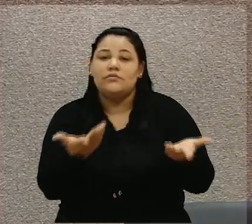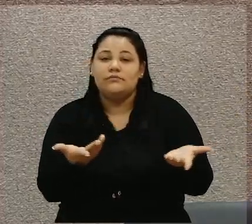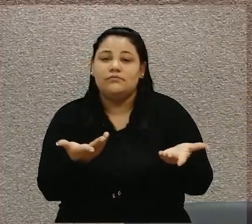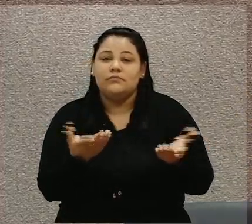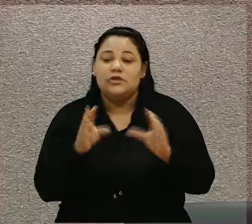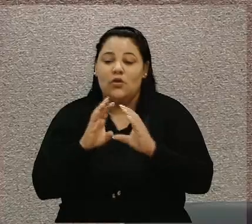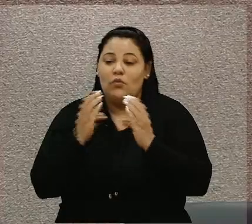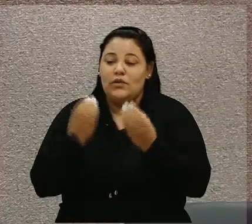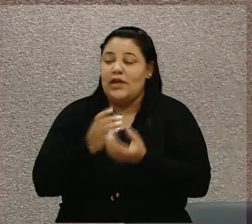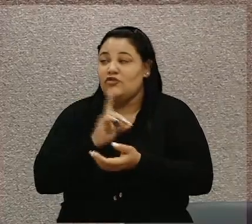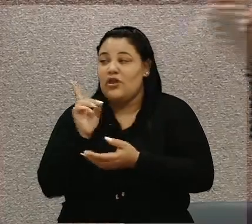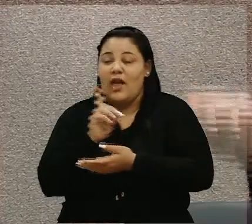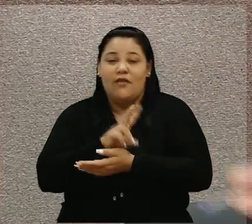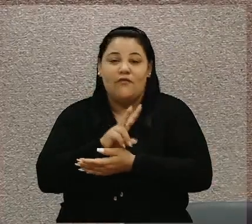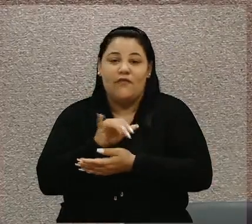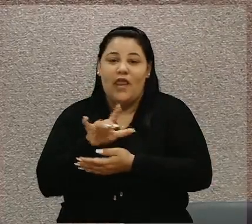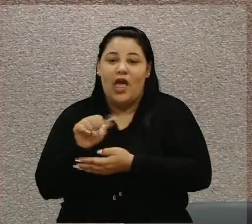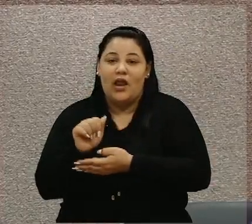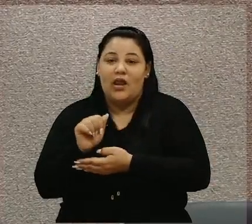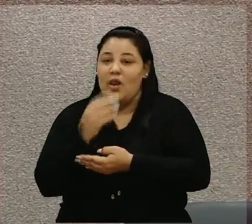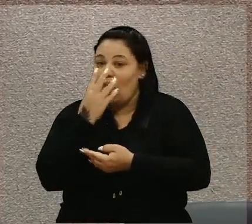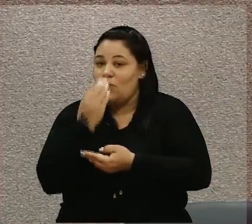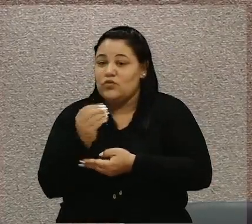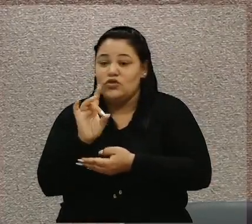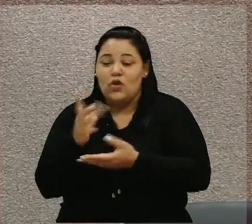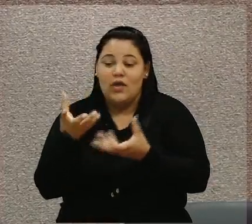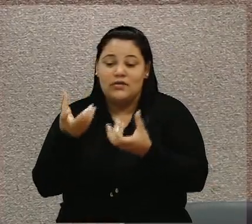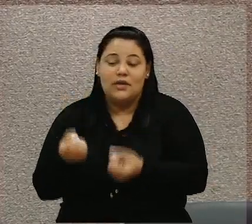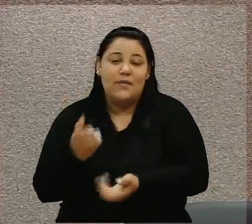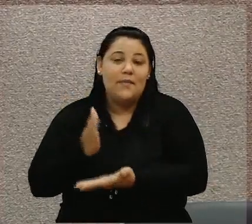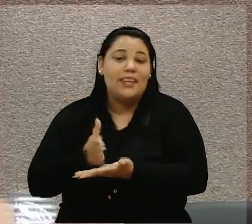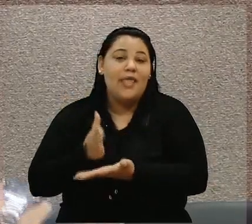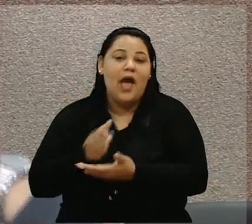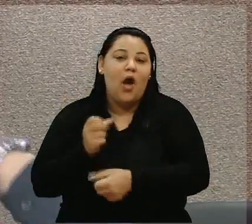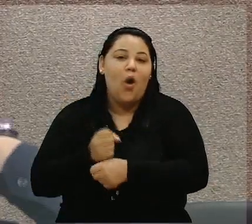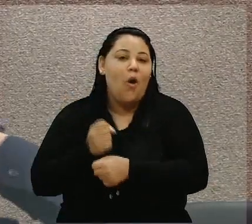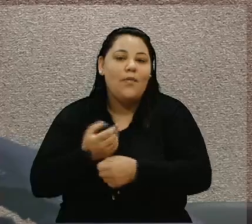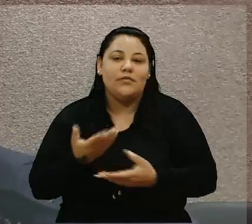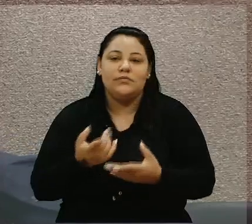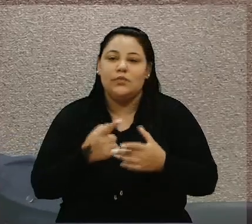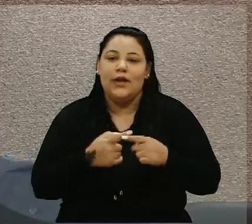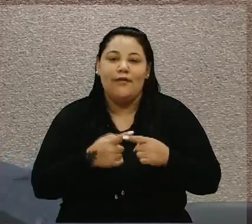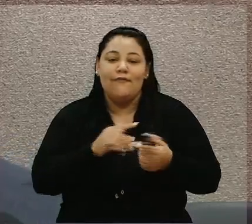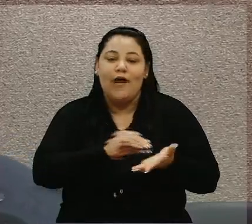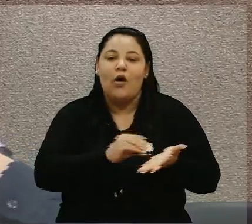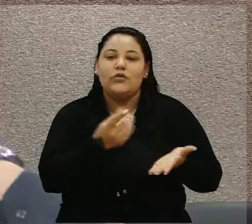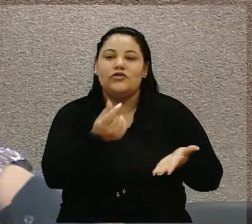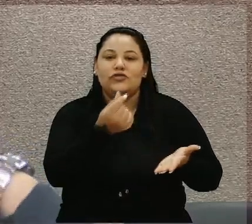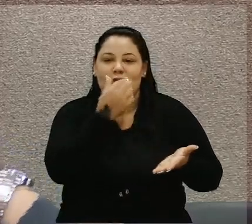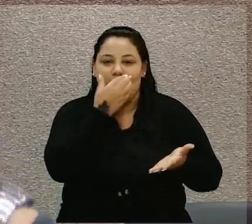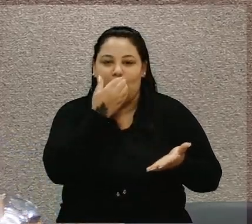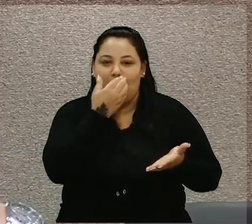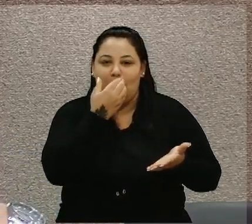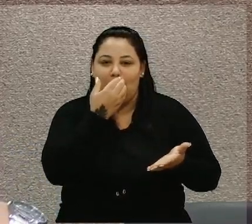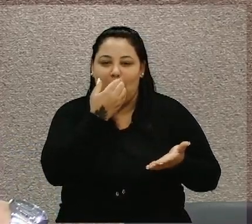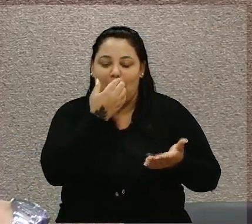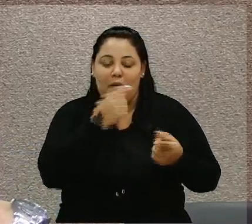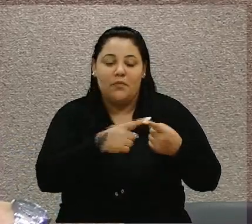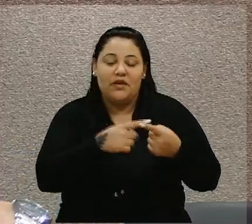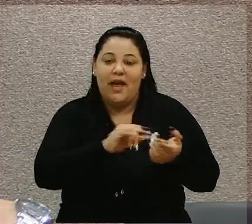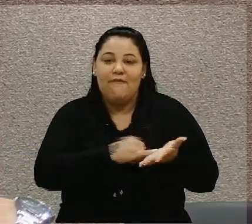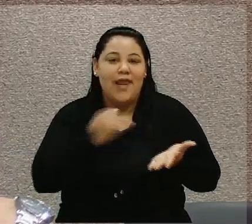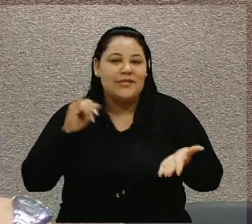comunidade lá do Vila Lobos vai receber somente a metade da obra, porque com essa inflação que a gente está tendo nos últimos